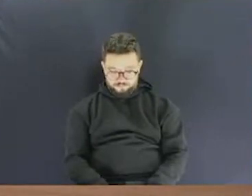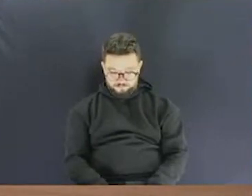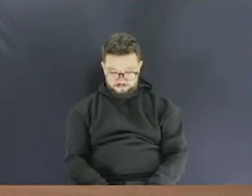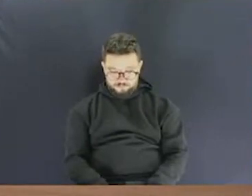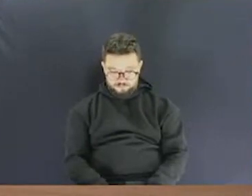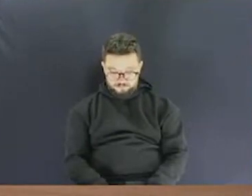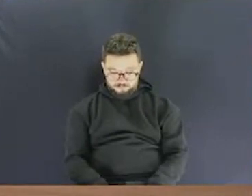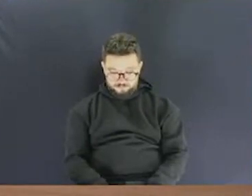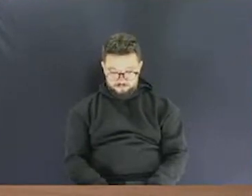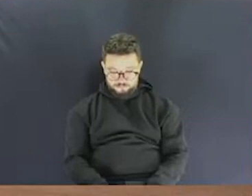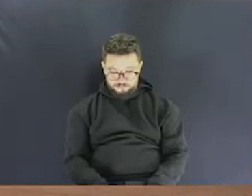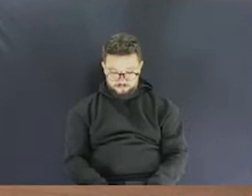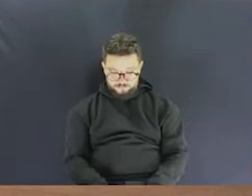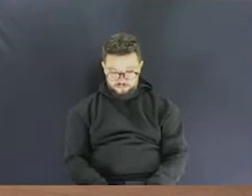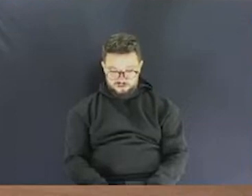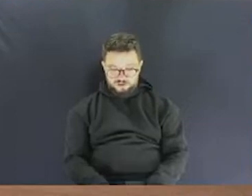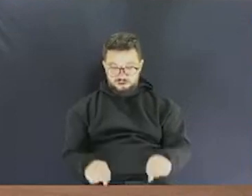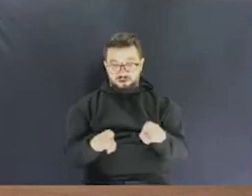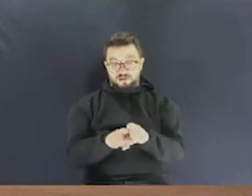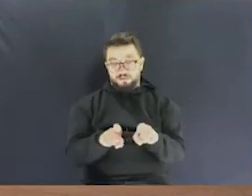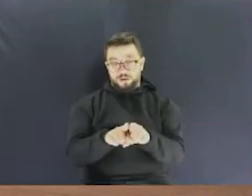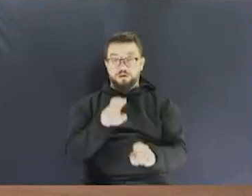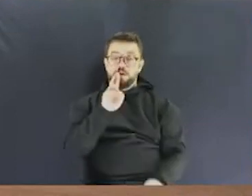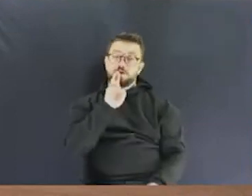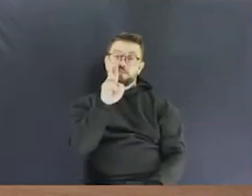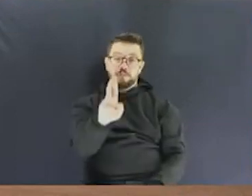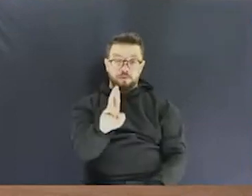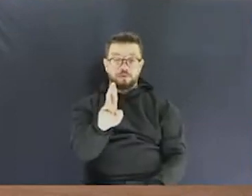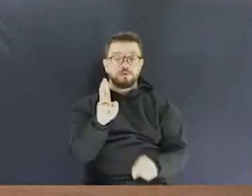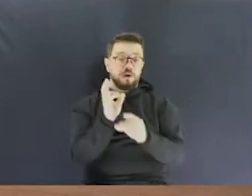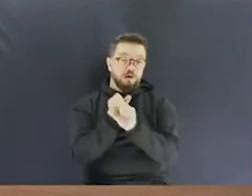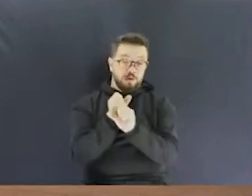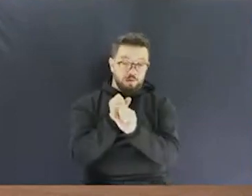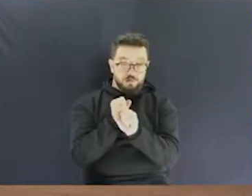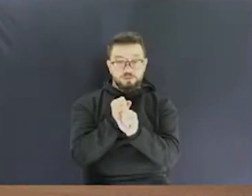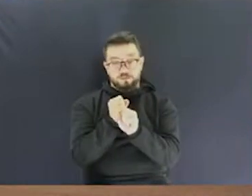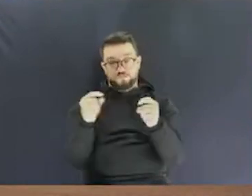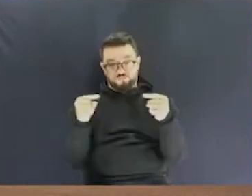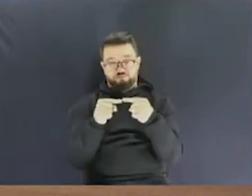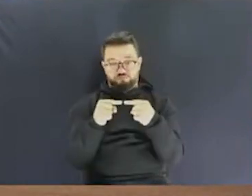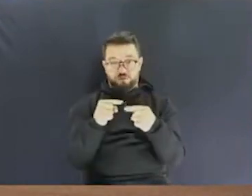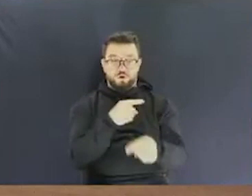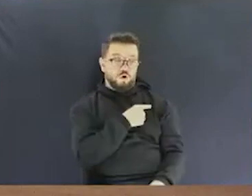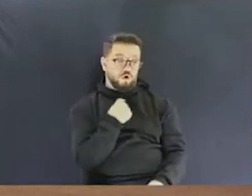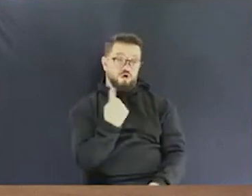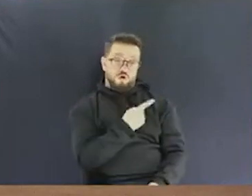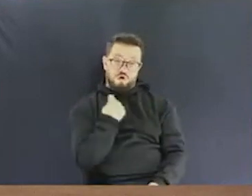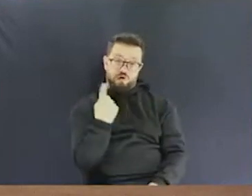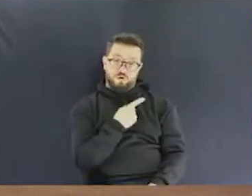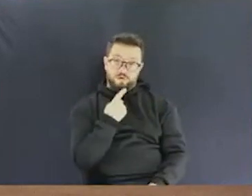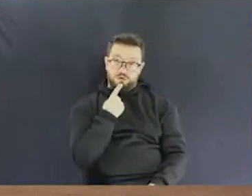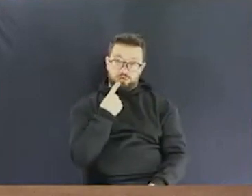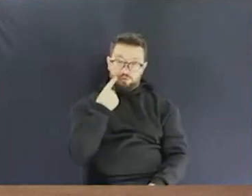essa meta do resultado financeiro, né? Se faz parte, a gente também fez uma pergunta parecida com essa na última audiência para o secretário